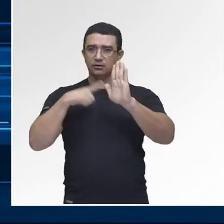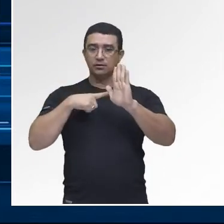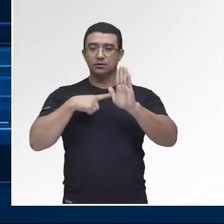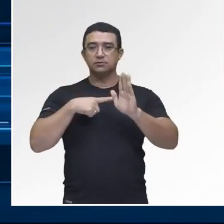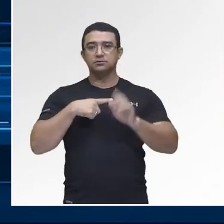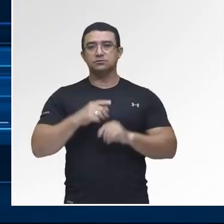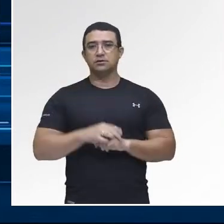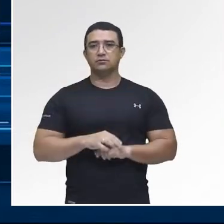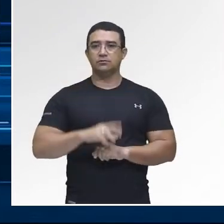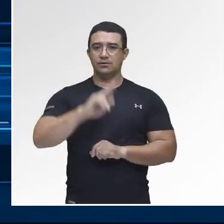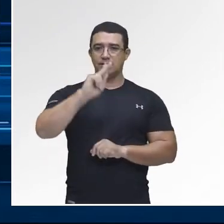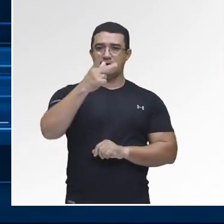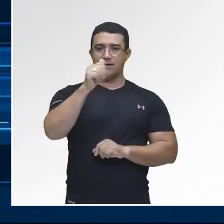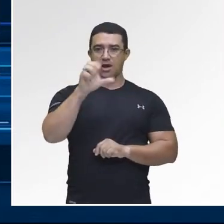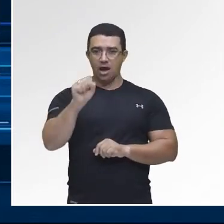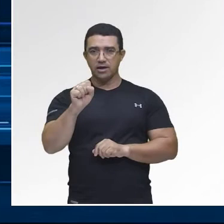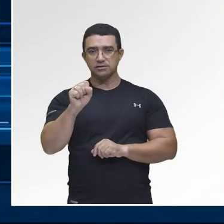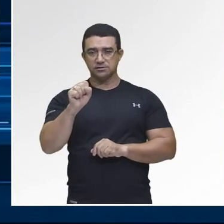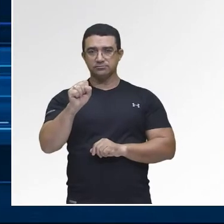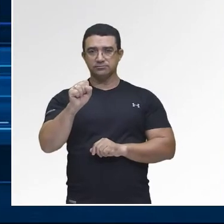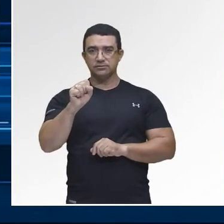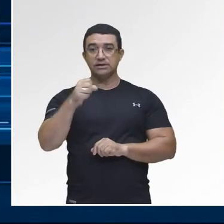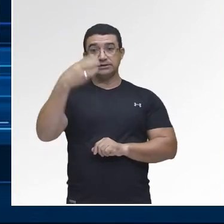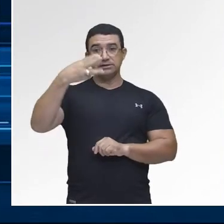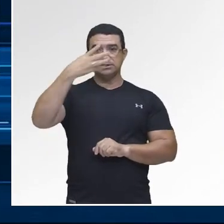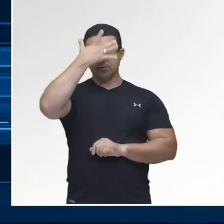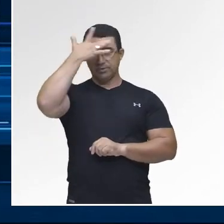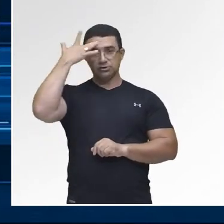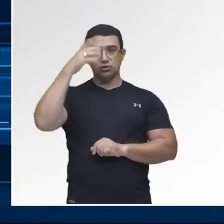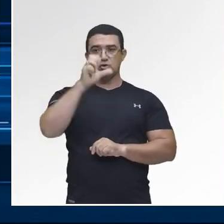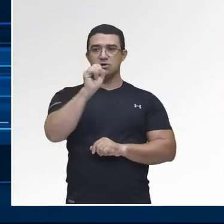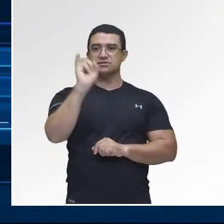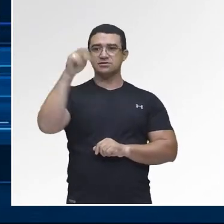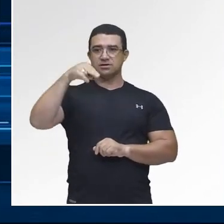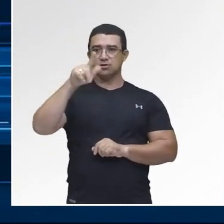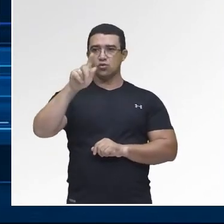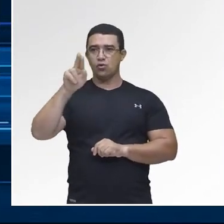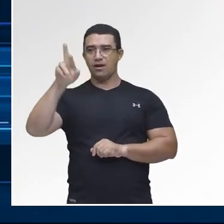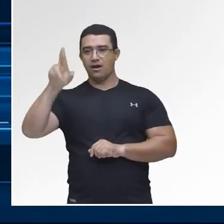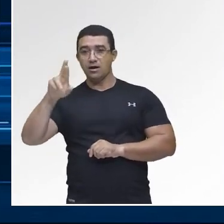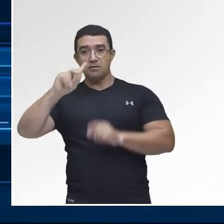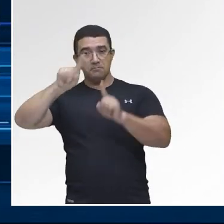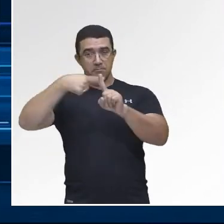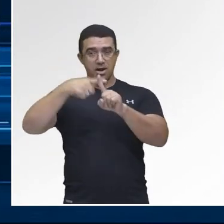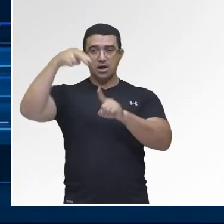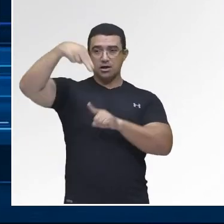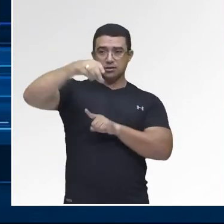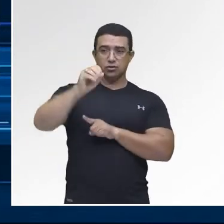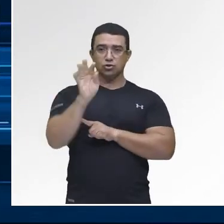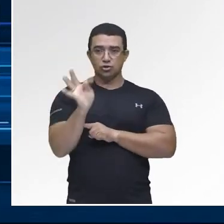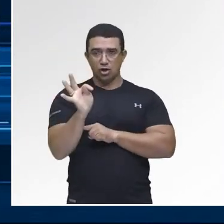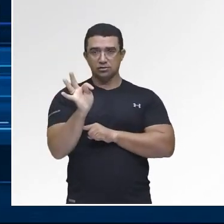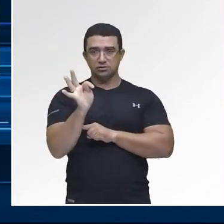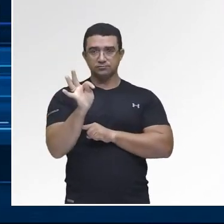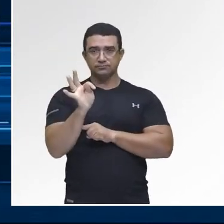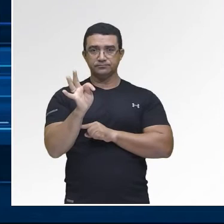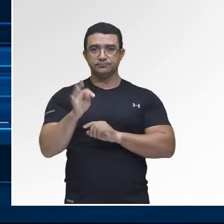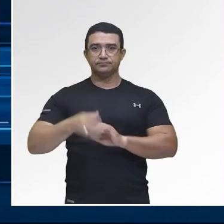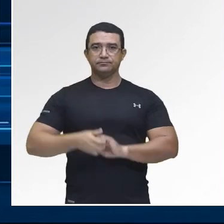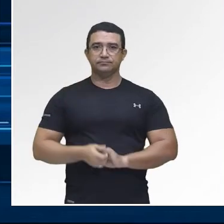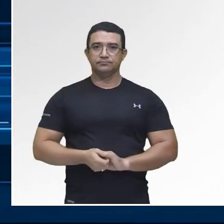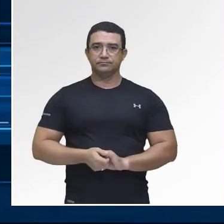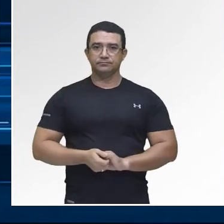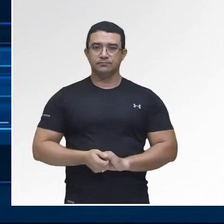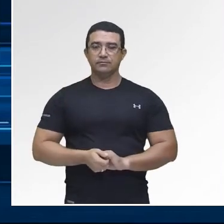terceira pessoa do singular, que vai ser acrescido de not, tá? É ele que vai fazer toda a mudança para tornar